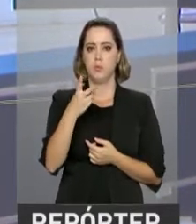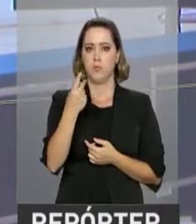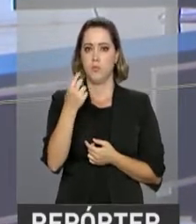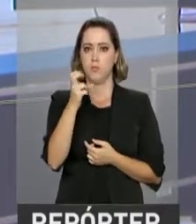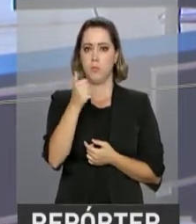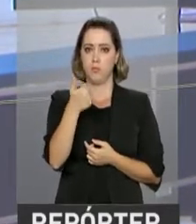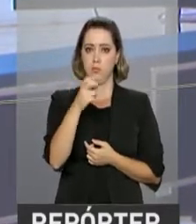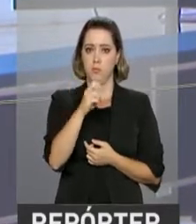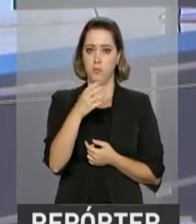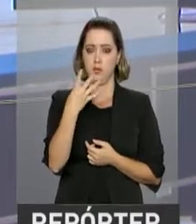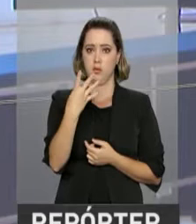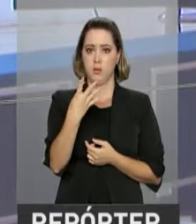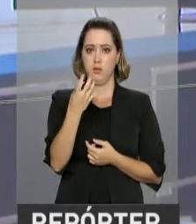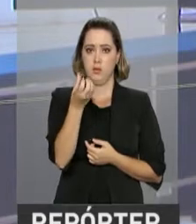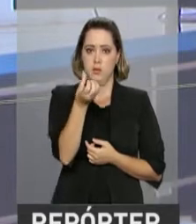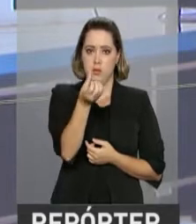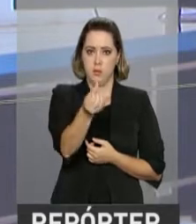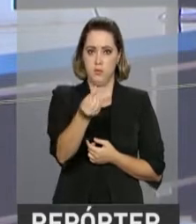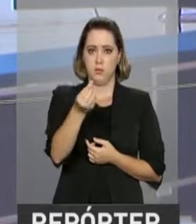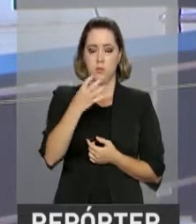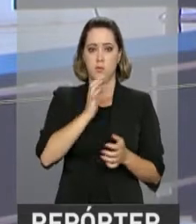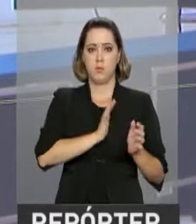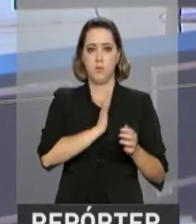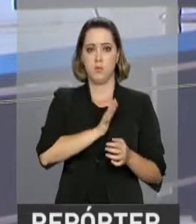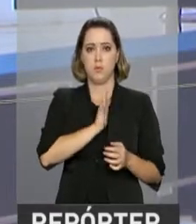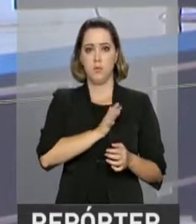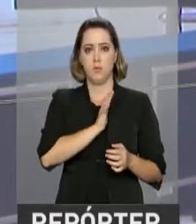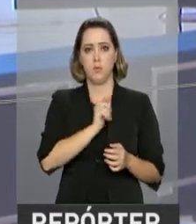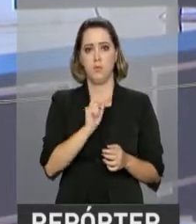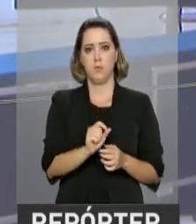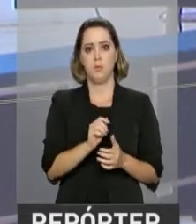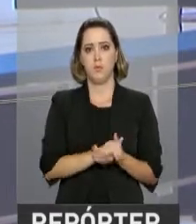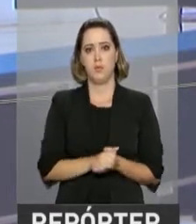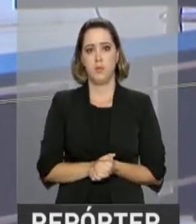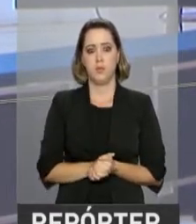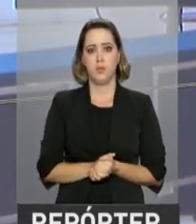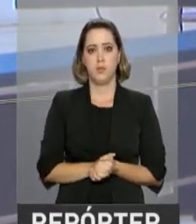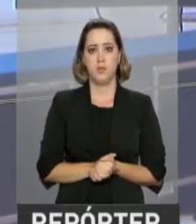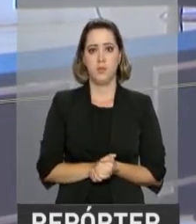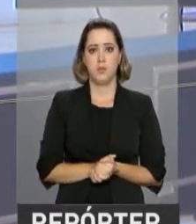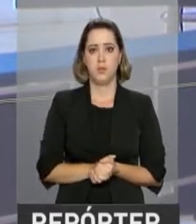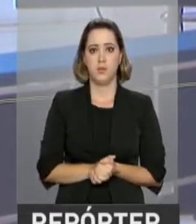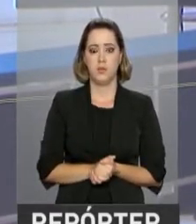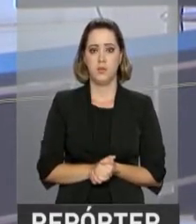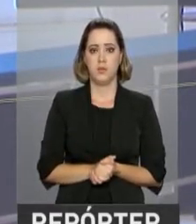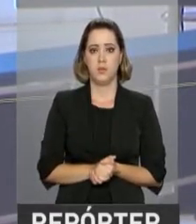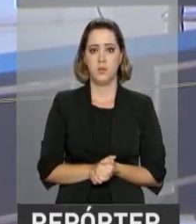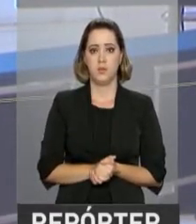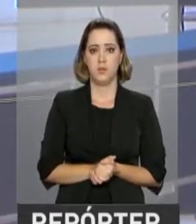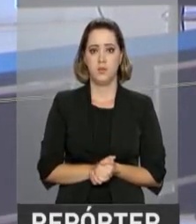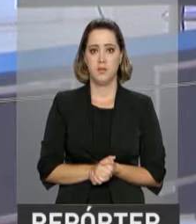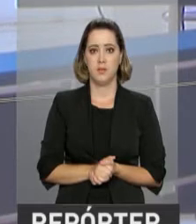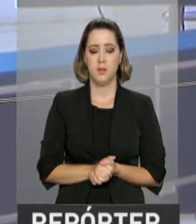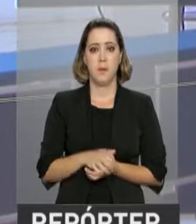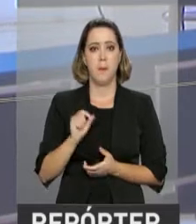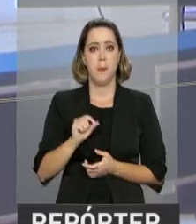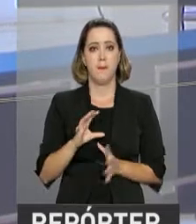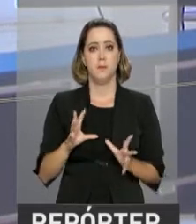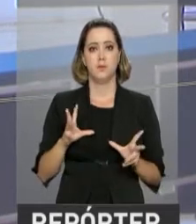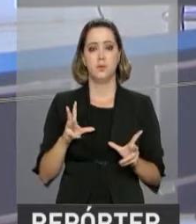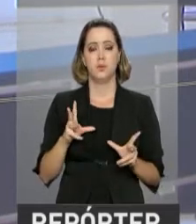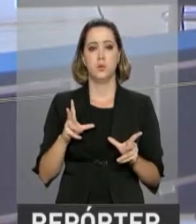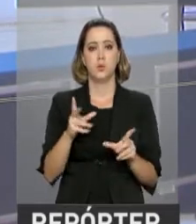2015 para 46 órgão de trânsito transplantados ou melhor transportados para transplante